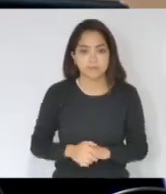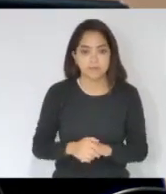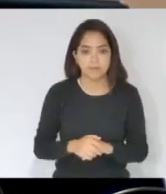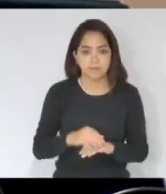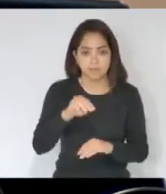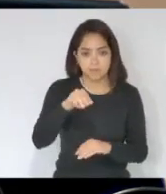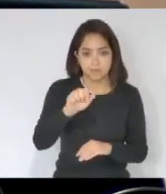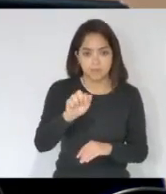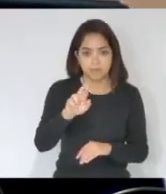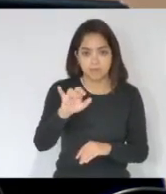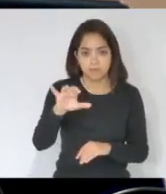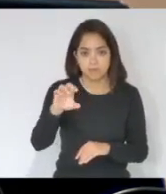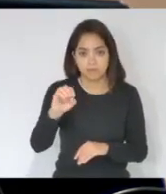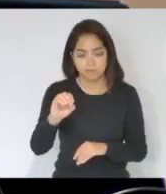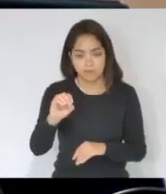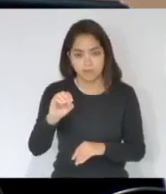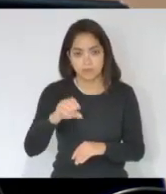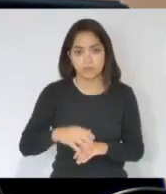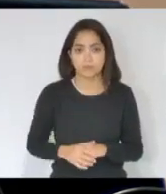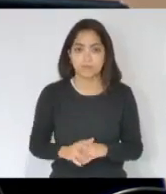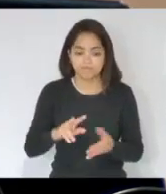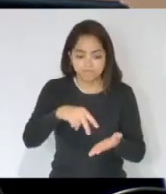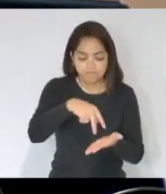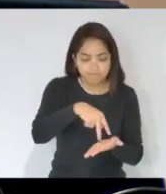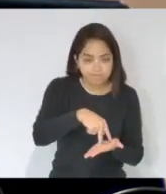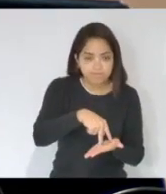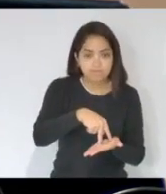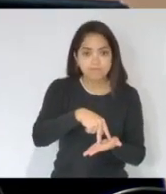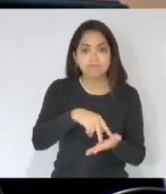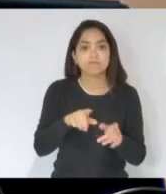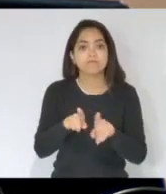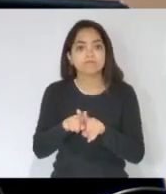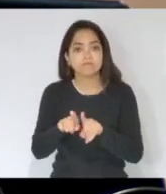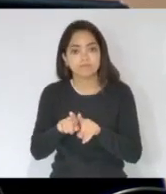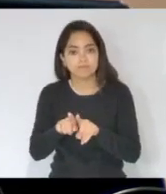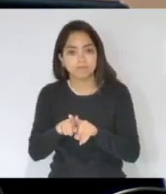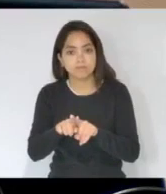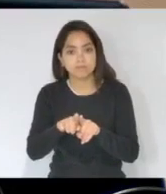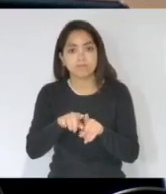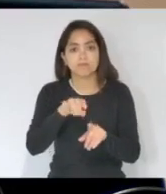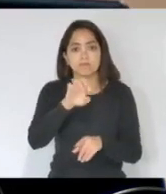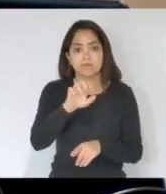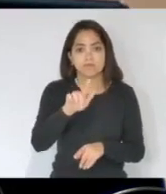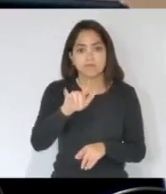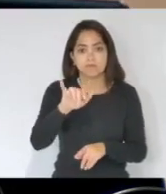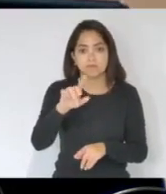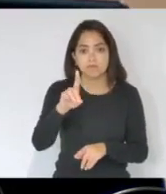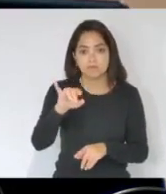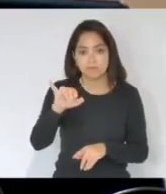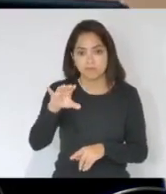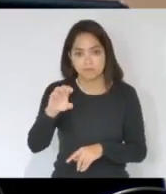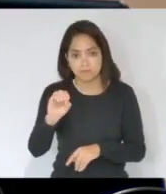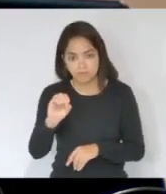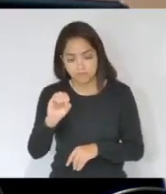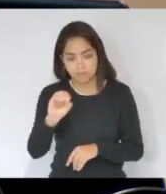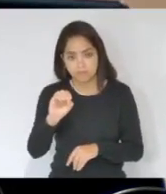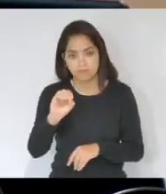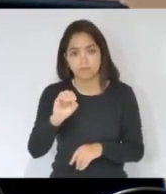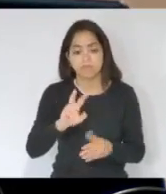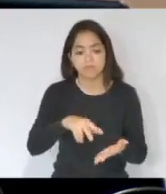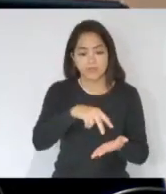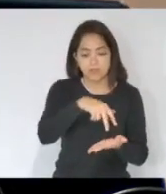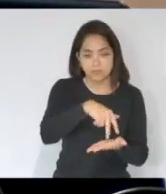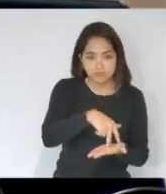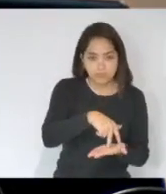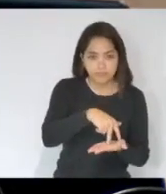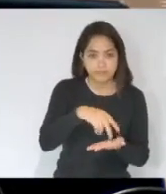Mário César dos Santos, bem como o senhor Egídio Antônio Martorano, fizessem uso